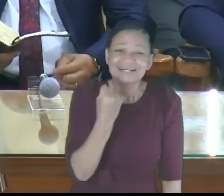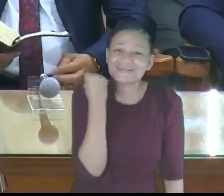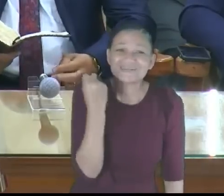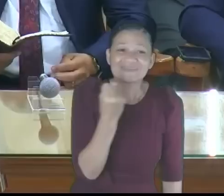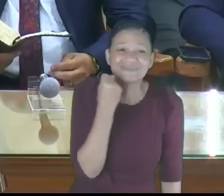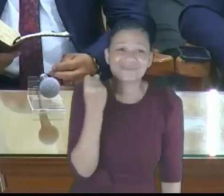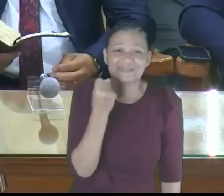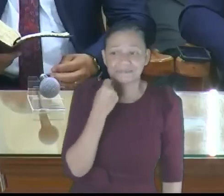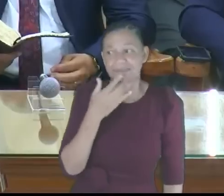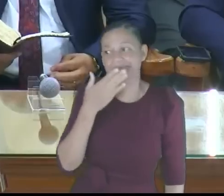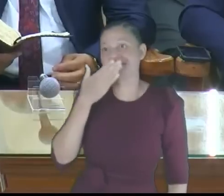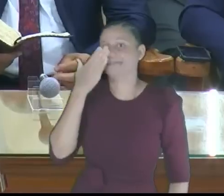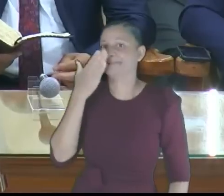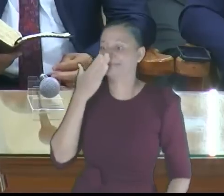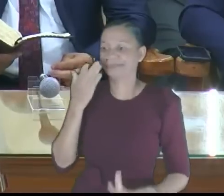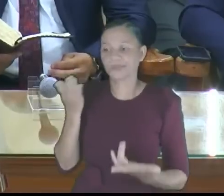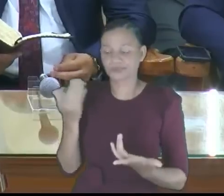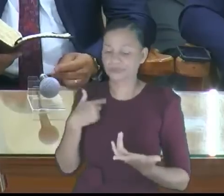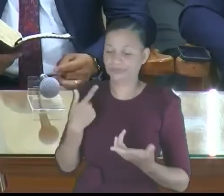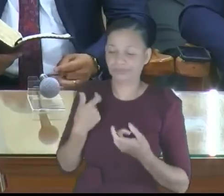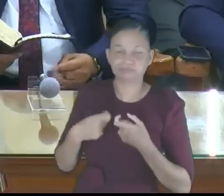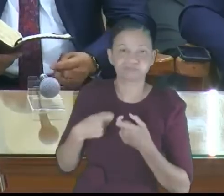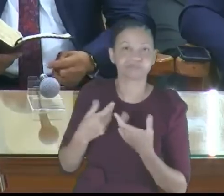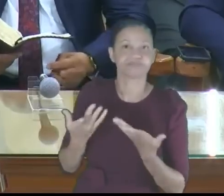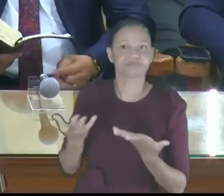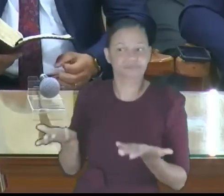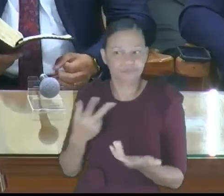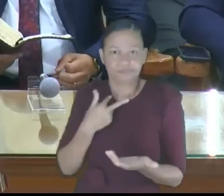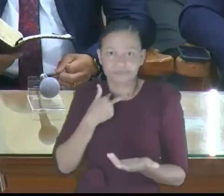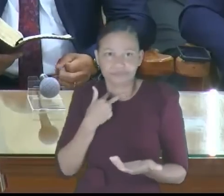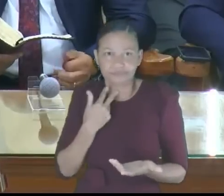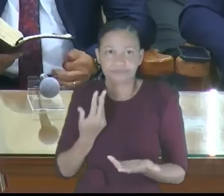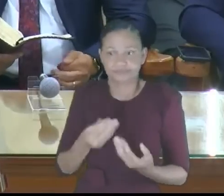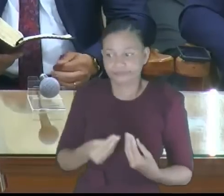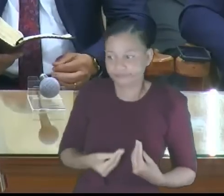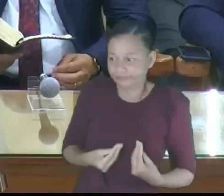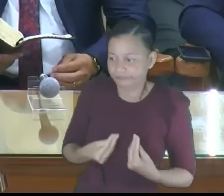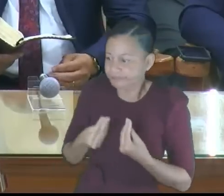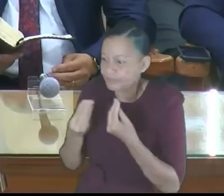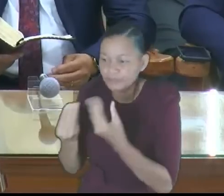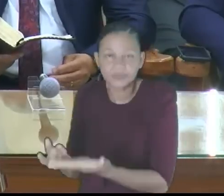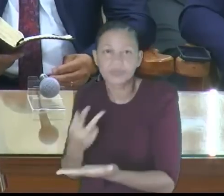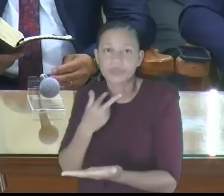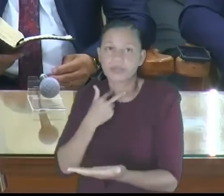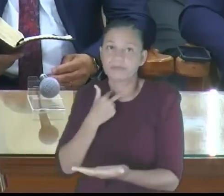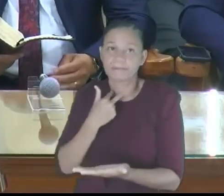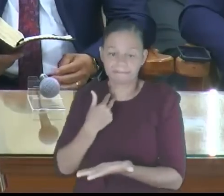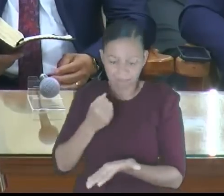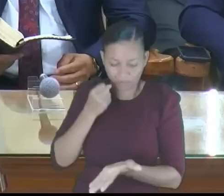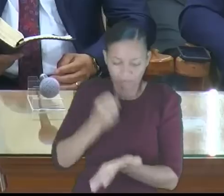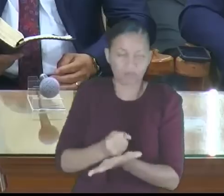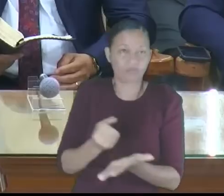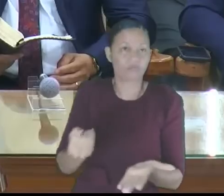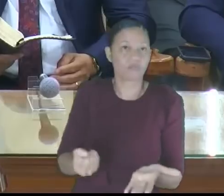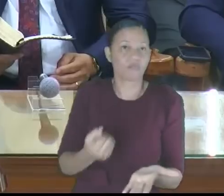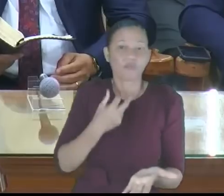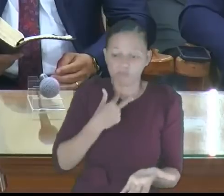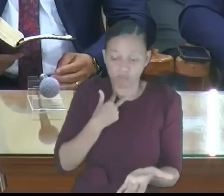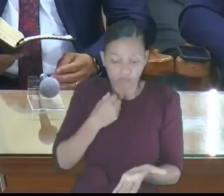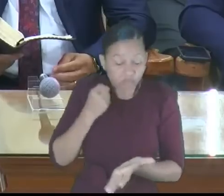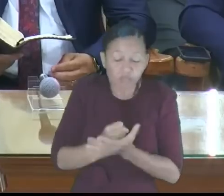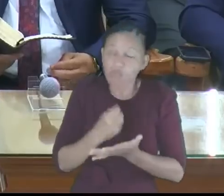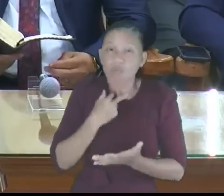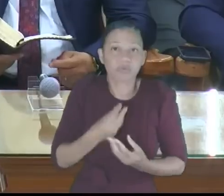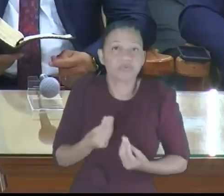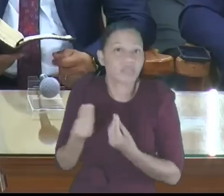ele se prostituiu. E segundo, porque ele deu uma coisa inalienável. O selo. Esse selo não